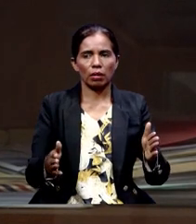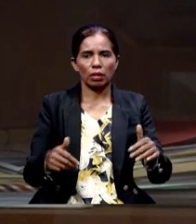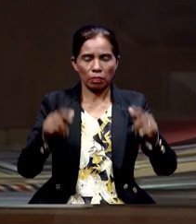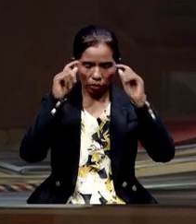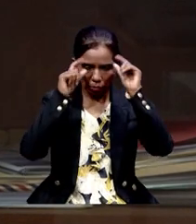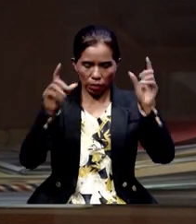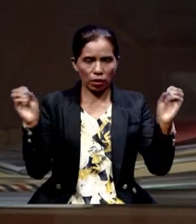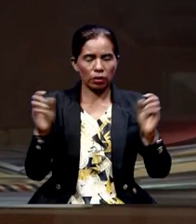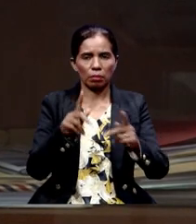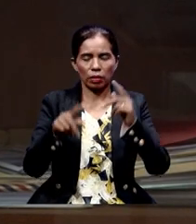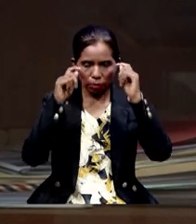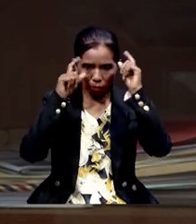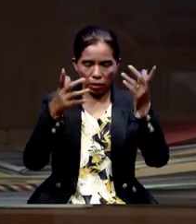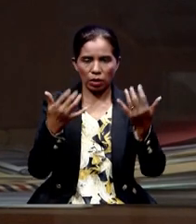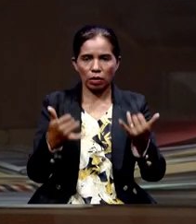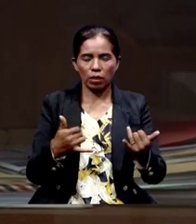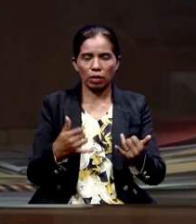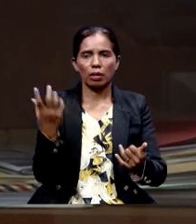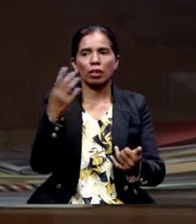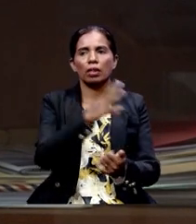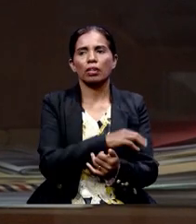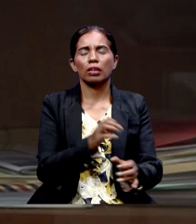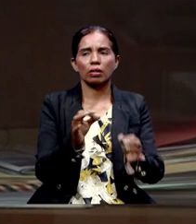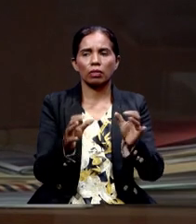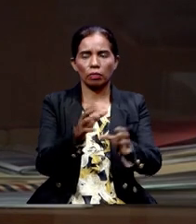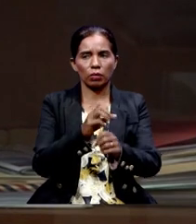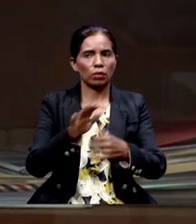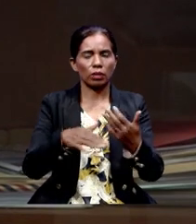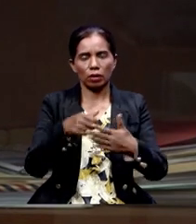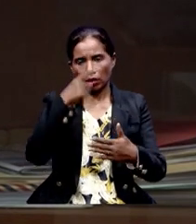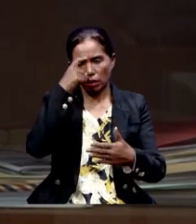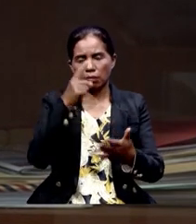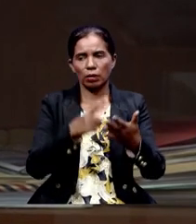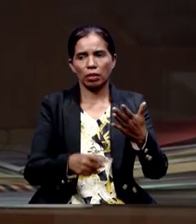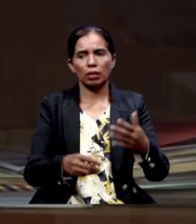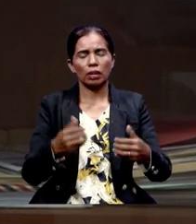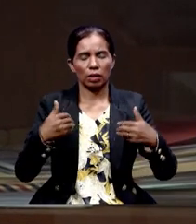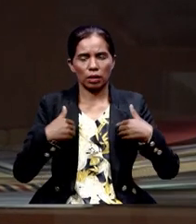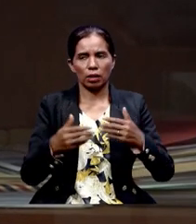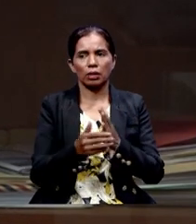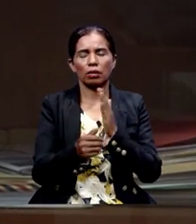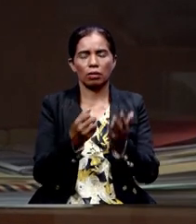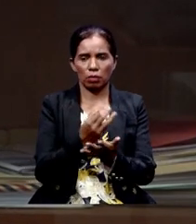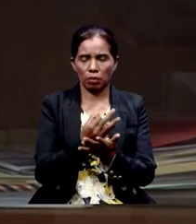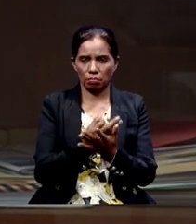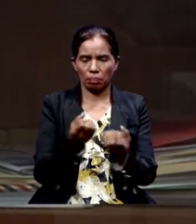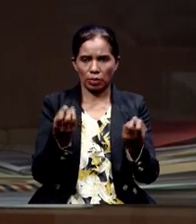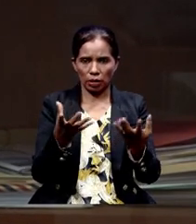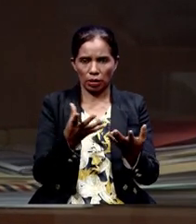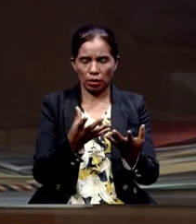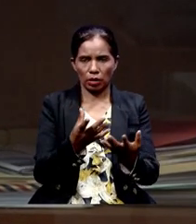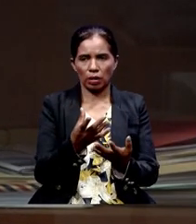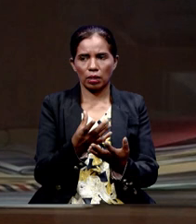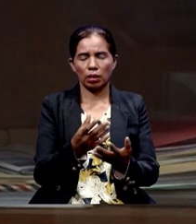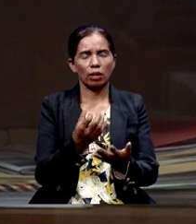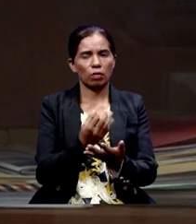Timor-Oeste, que os Timor-Oeste bem que agora exerce na território, se bem que foi tudo. Tamasa, se nem a capacidade financeira, nem a capacidade